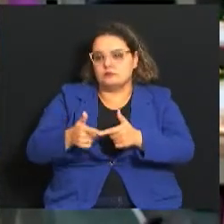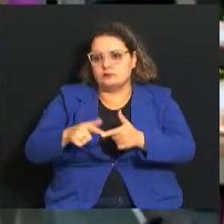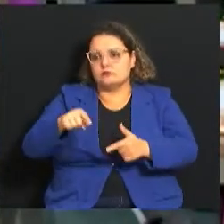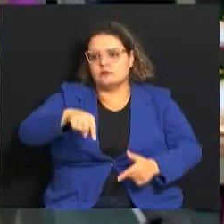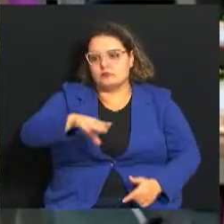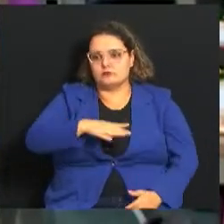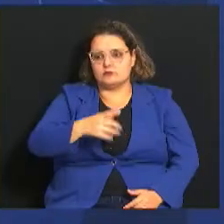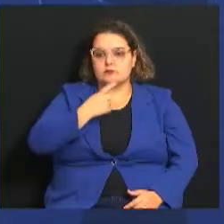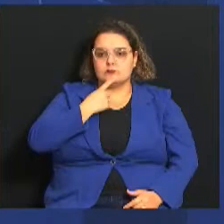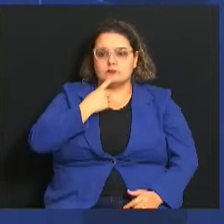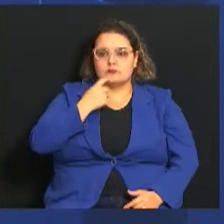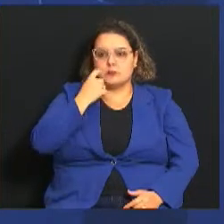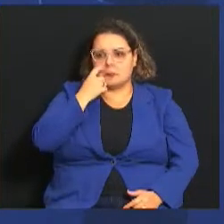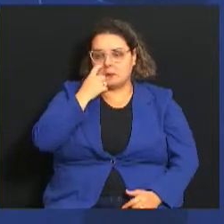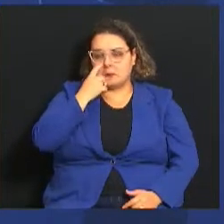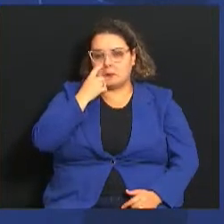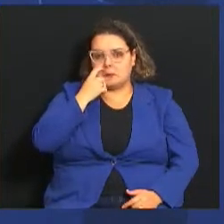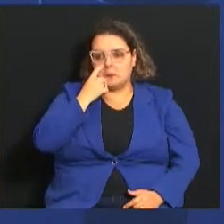Campinas.